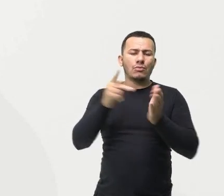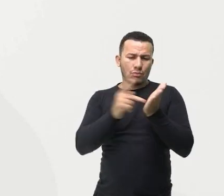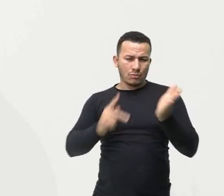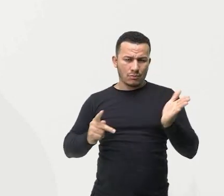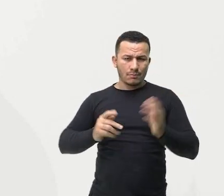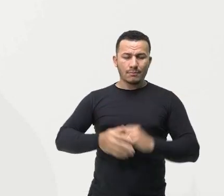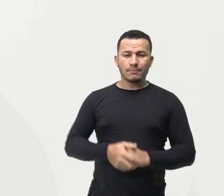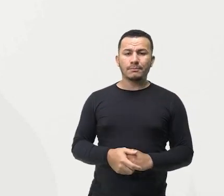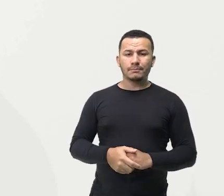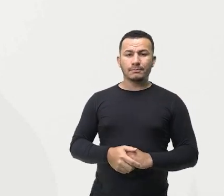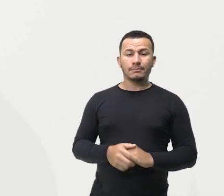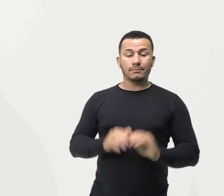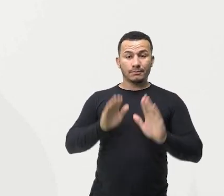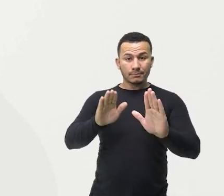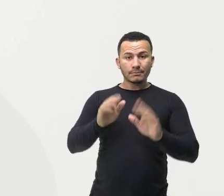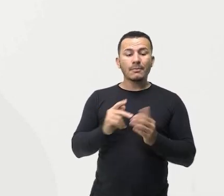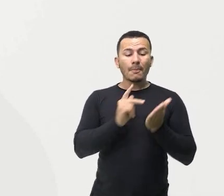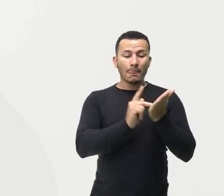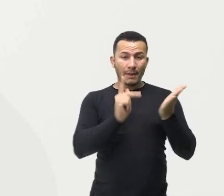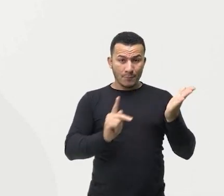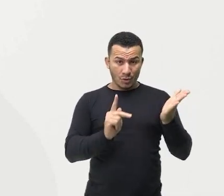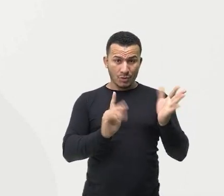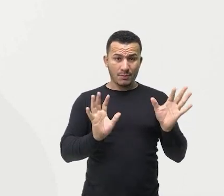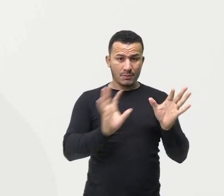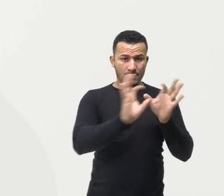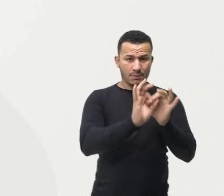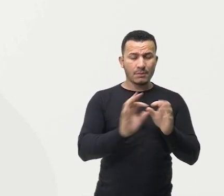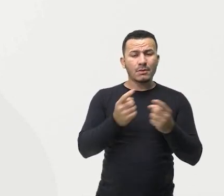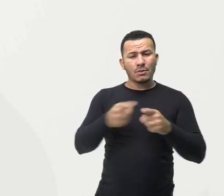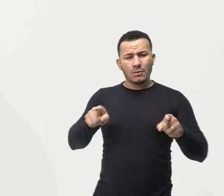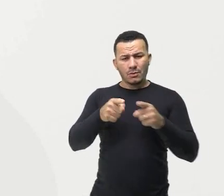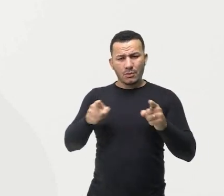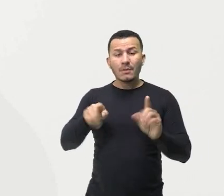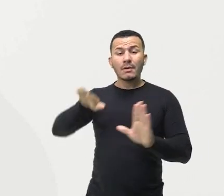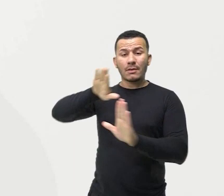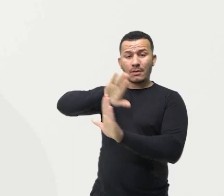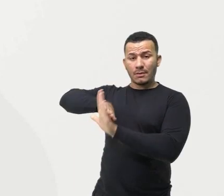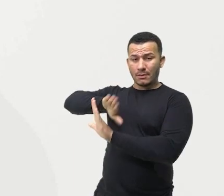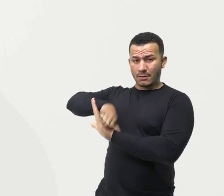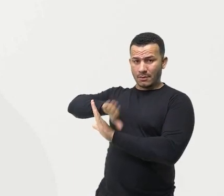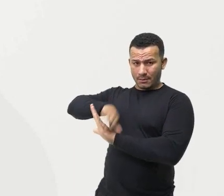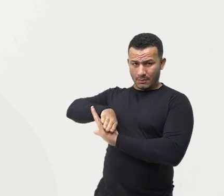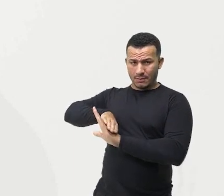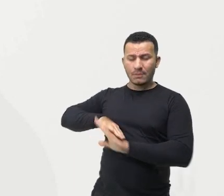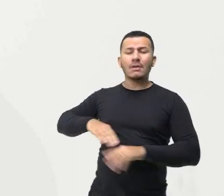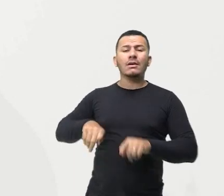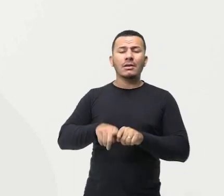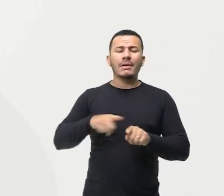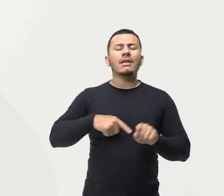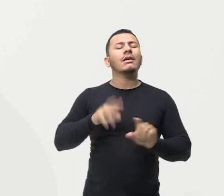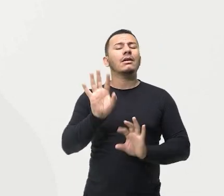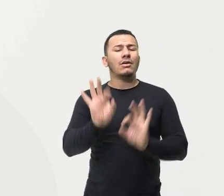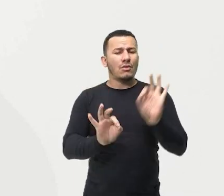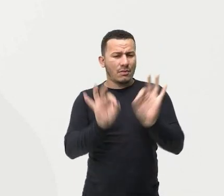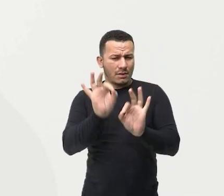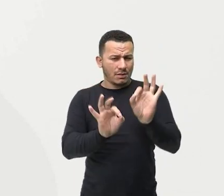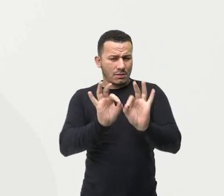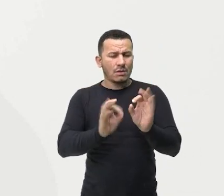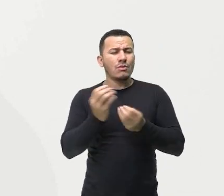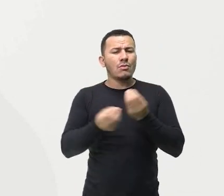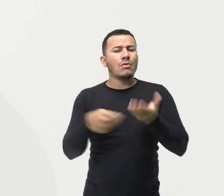poema, lembrem, certo? Musicalidade, subjetividade, certo? E um trabalho com